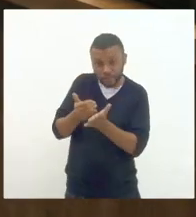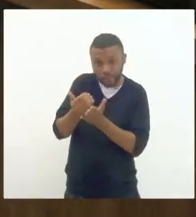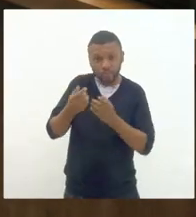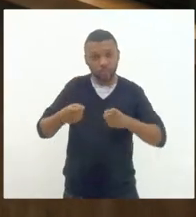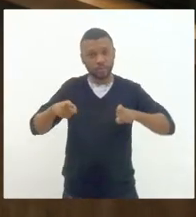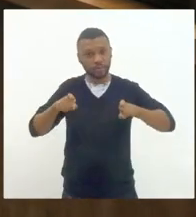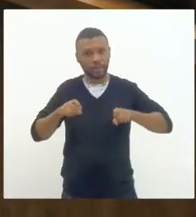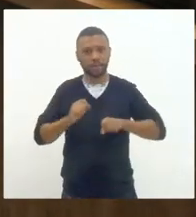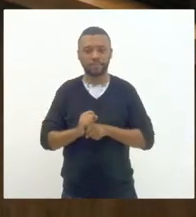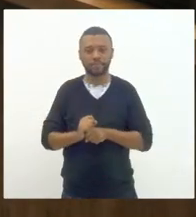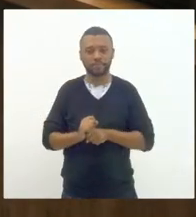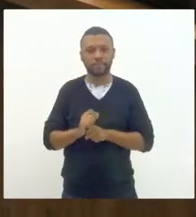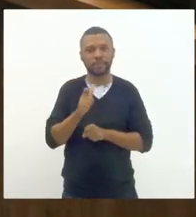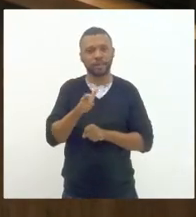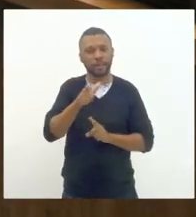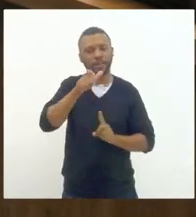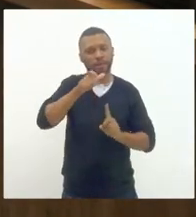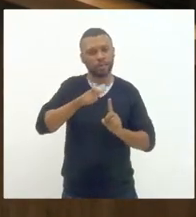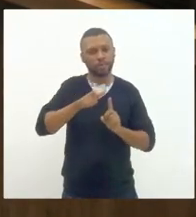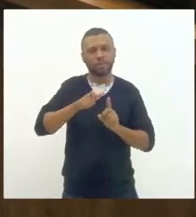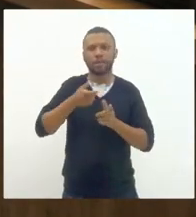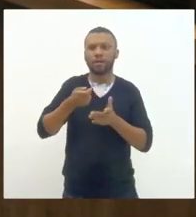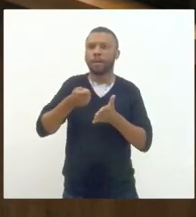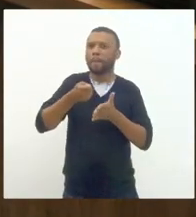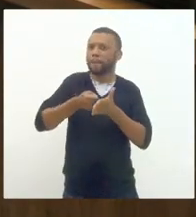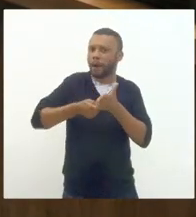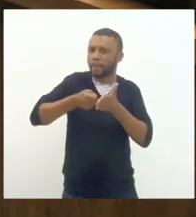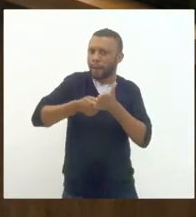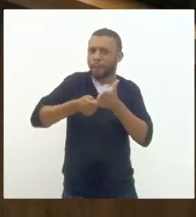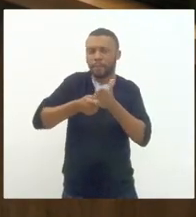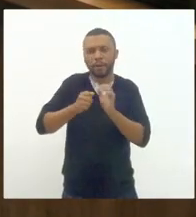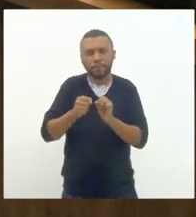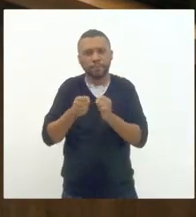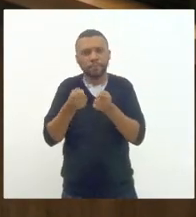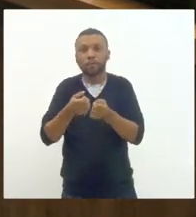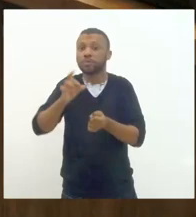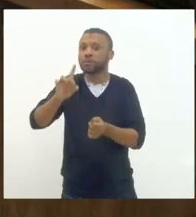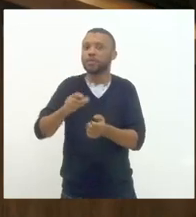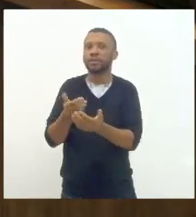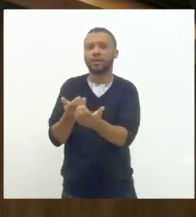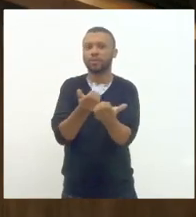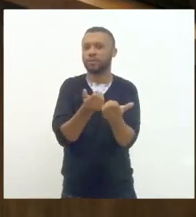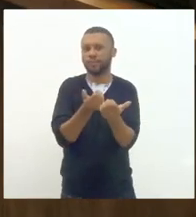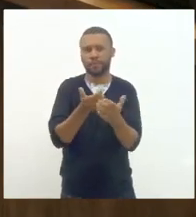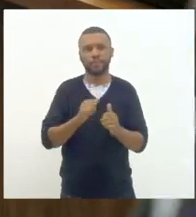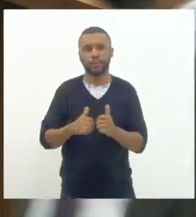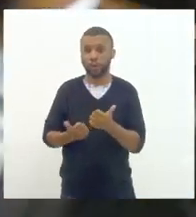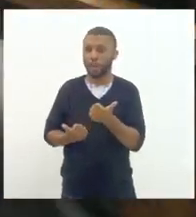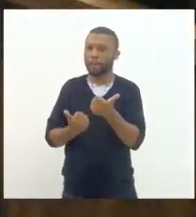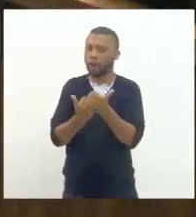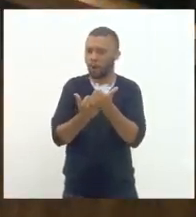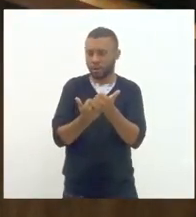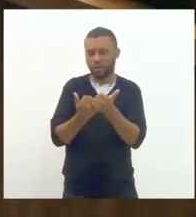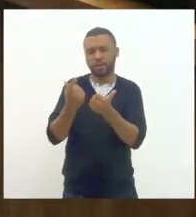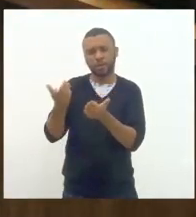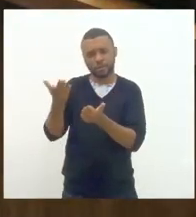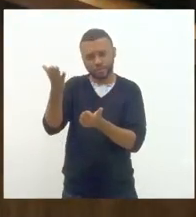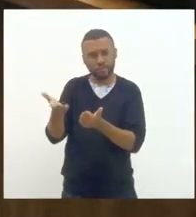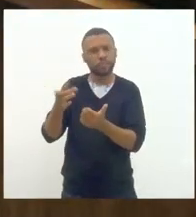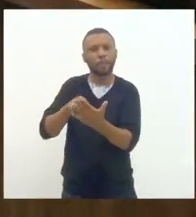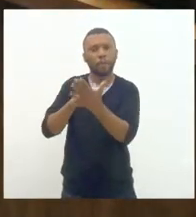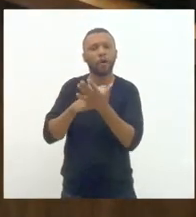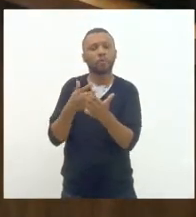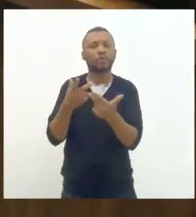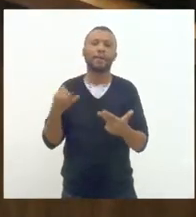mandato, tenho sido uma perseguidora dos direitos da juventude e Vossa Excelência traz algo que é fundamental,